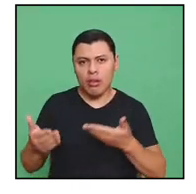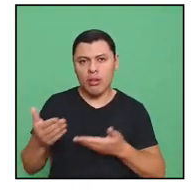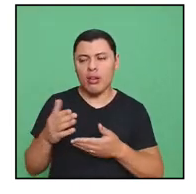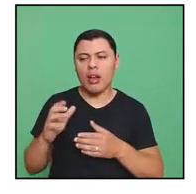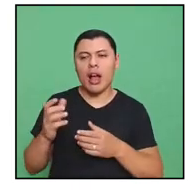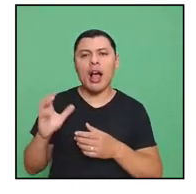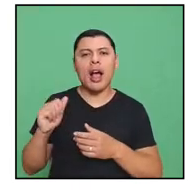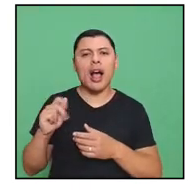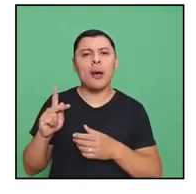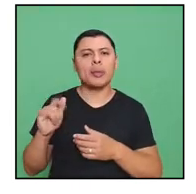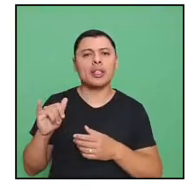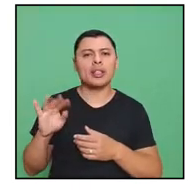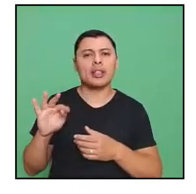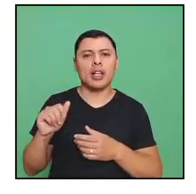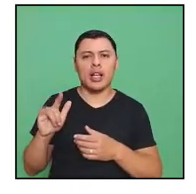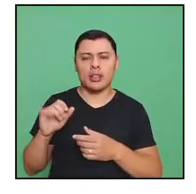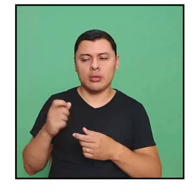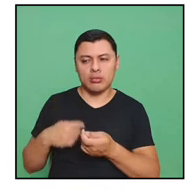E pensar